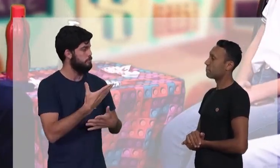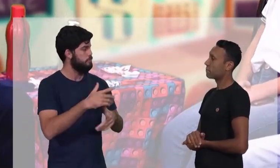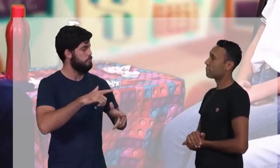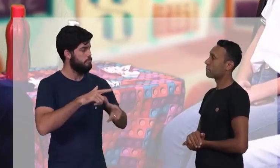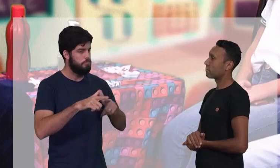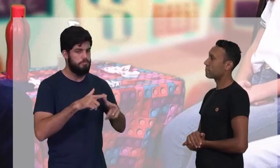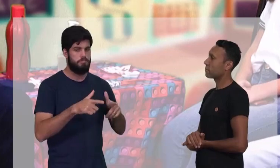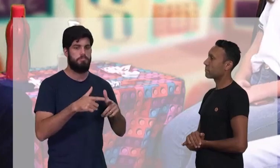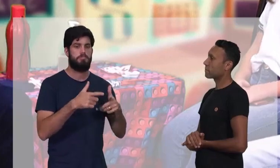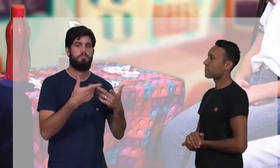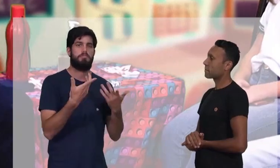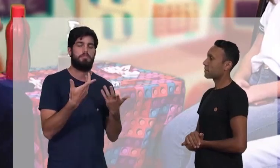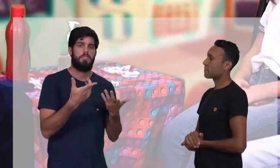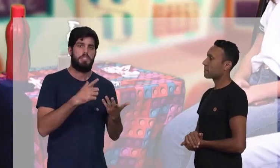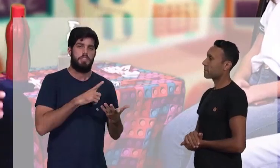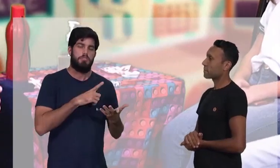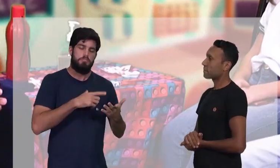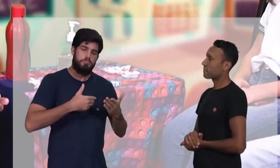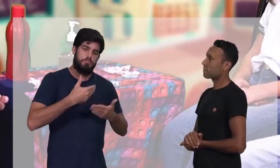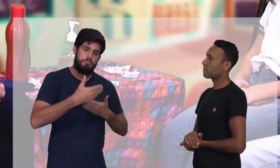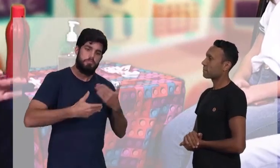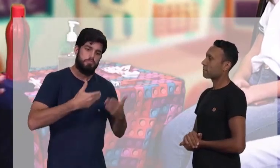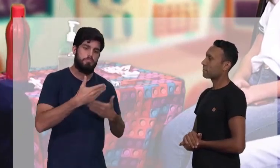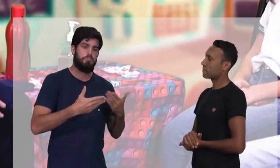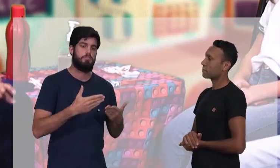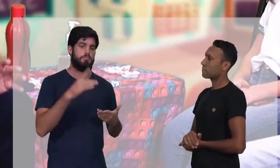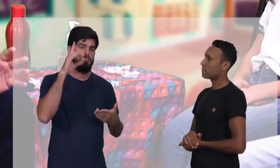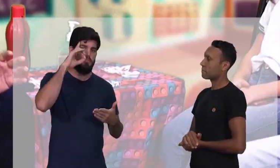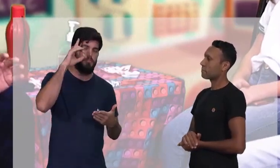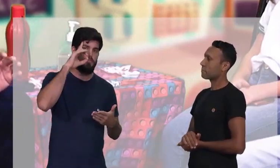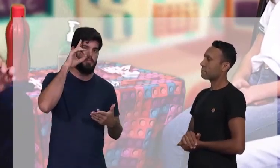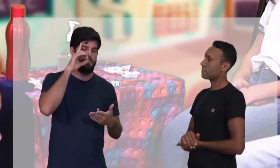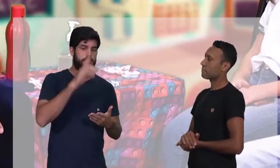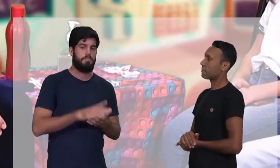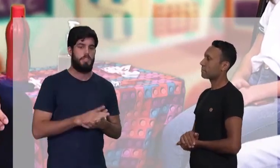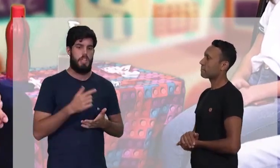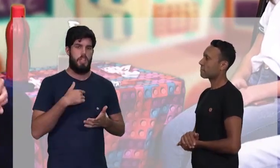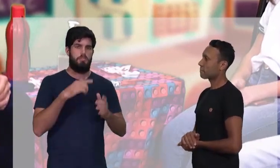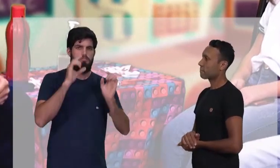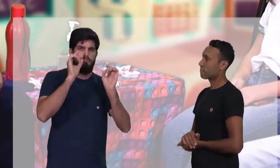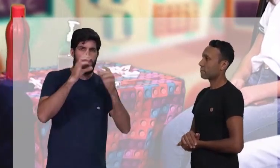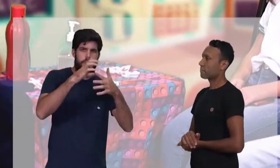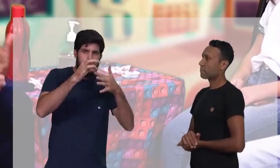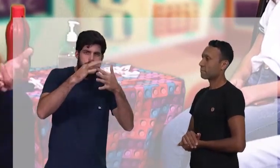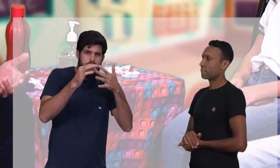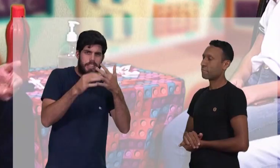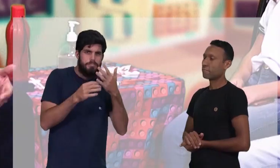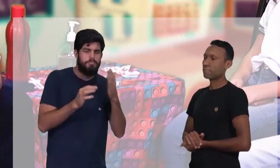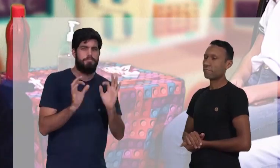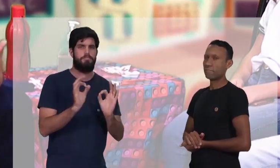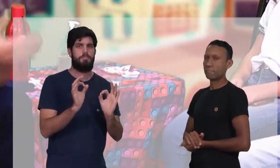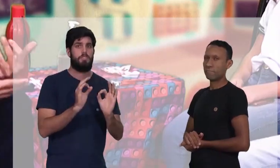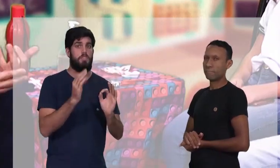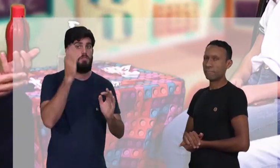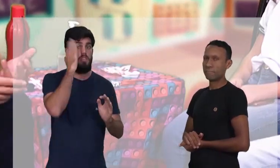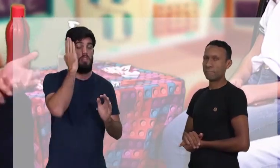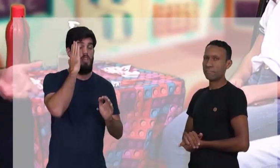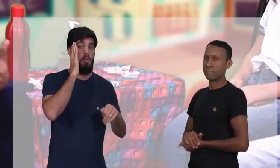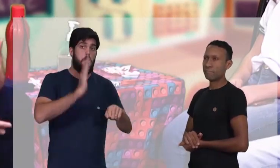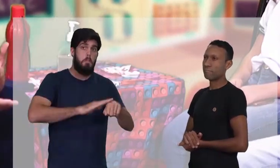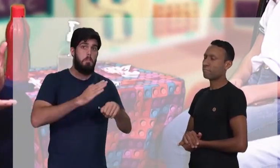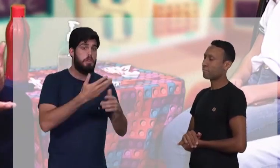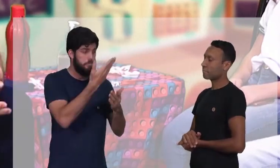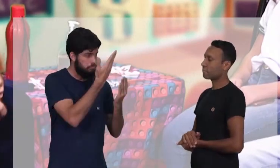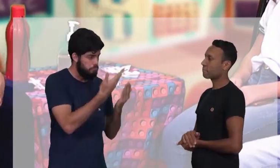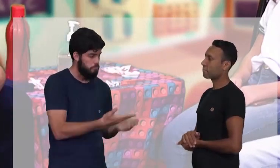essa parte para a gente ter uma boa estima no nosso dia a dia. Eu nem vou entrar muito em detalhes aqui, não, porque vamos entender um pouco mais deles, né? O que